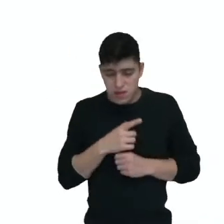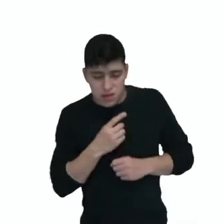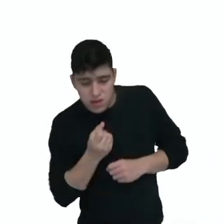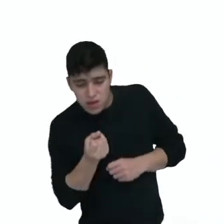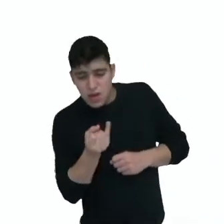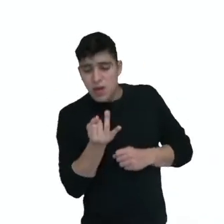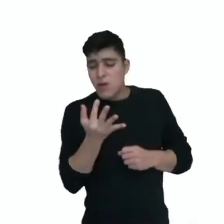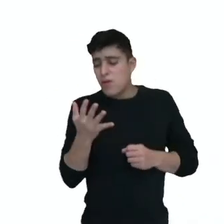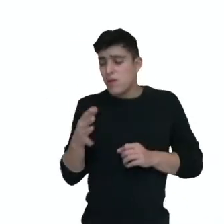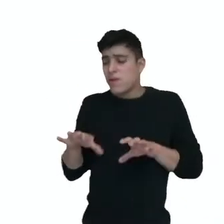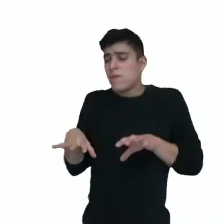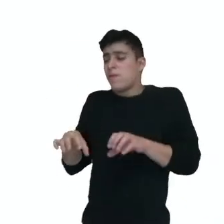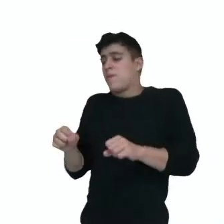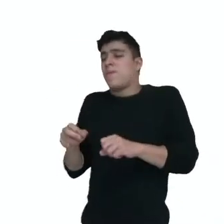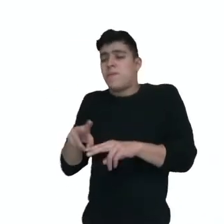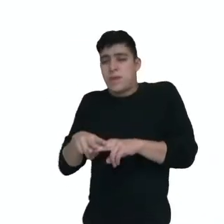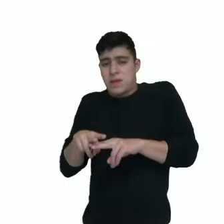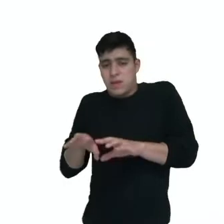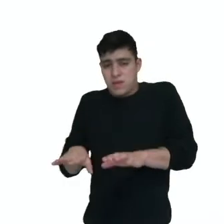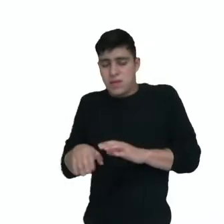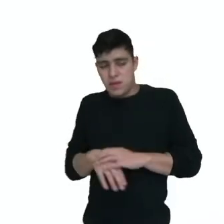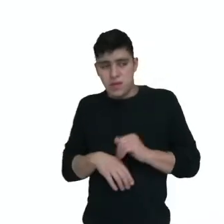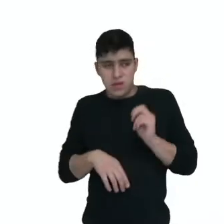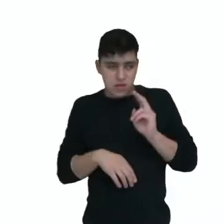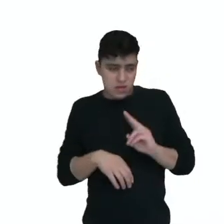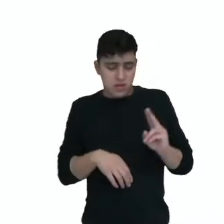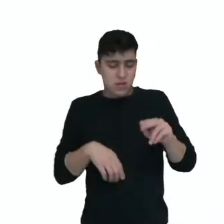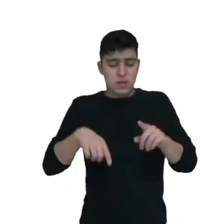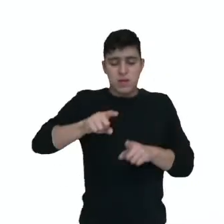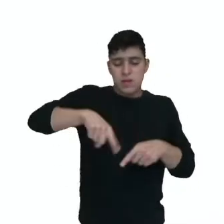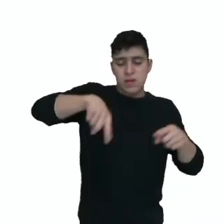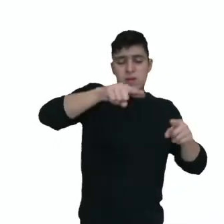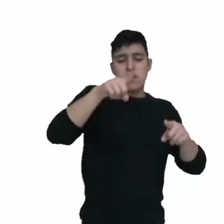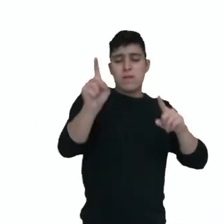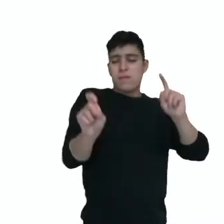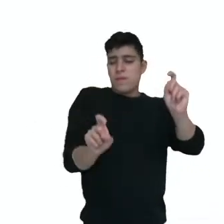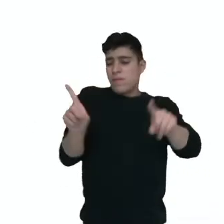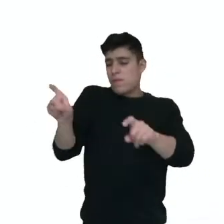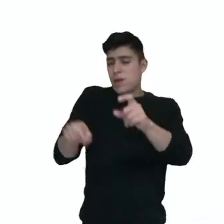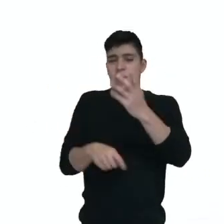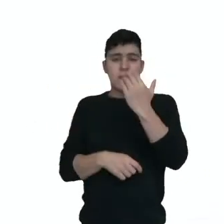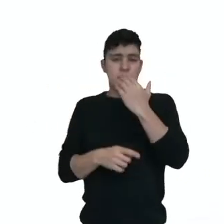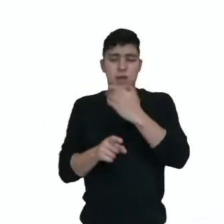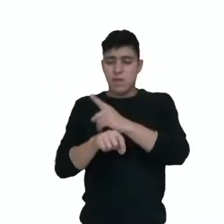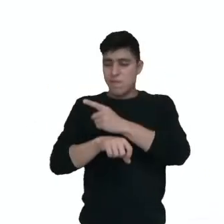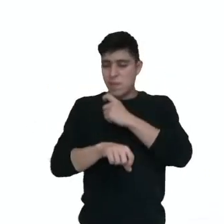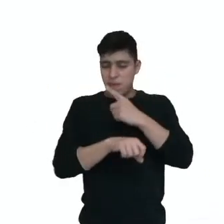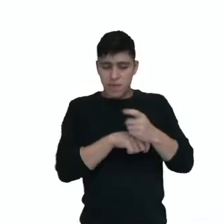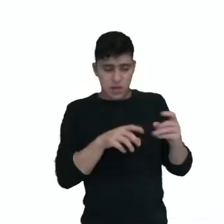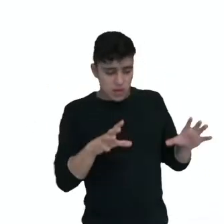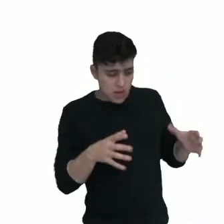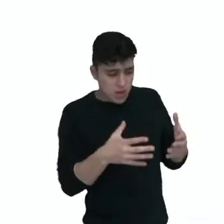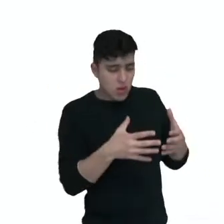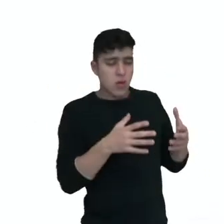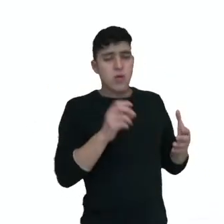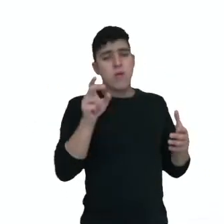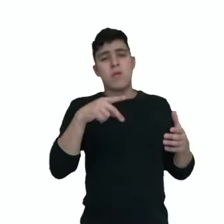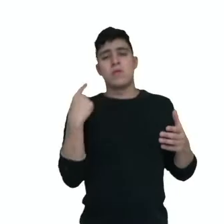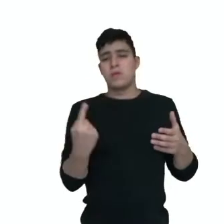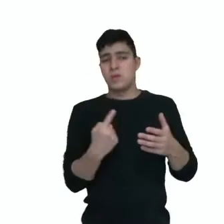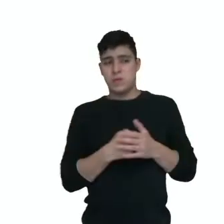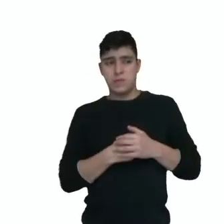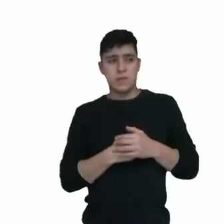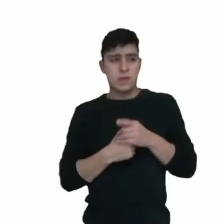ao substrato, tá? Usam o flagelo daí para capturar as moléculas de alimento. Então eles podem viver em colônias ou sozinhos. Aqui a gente